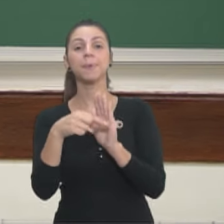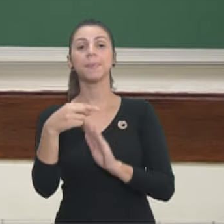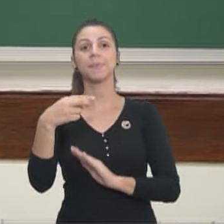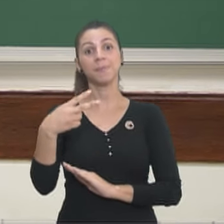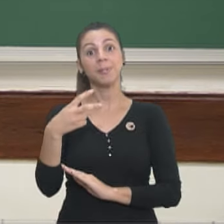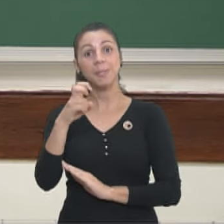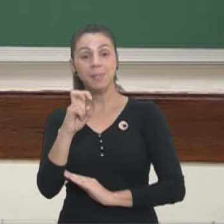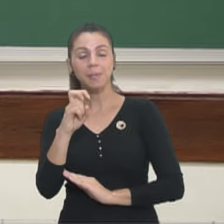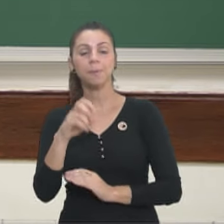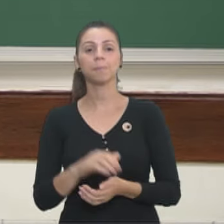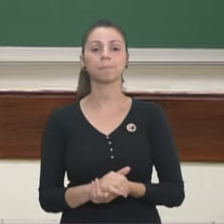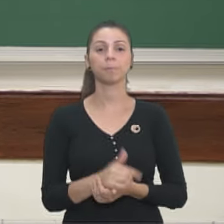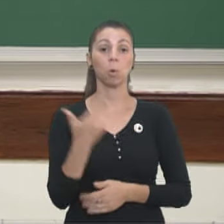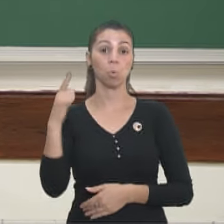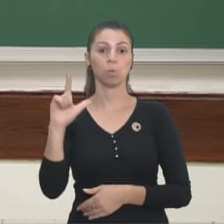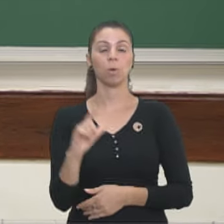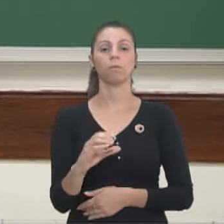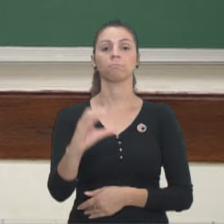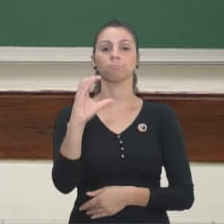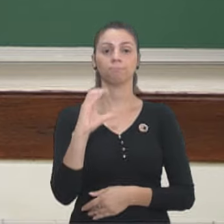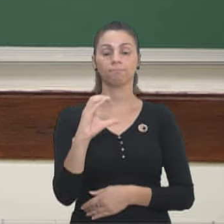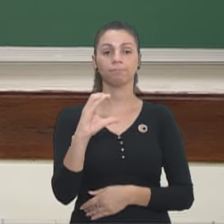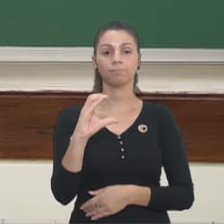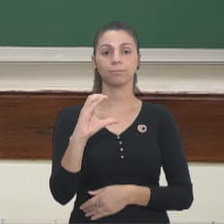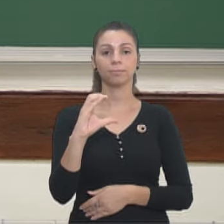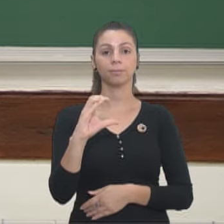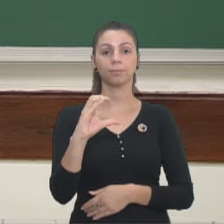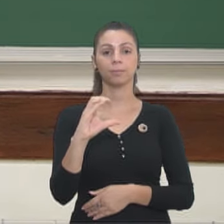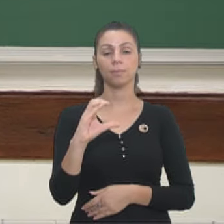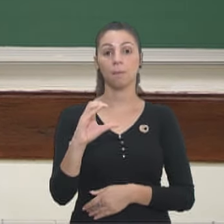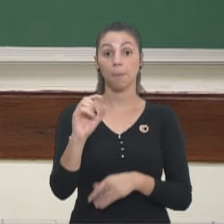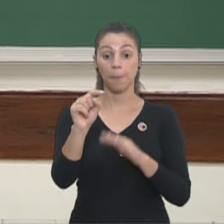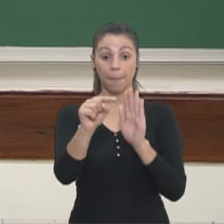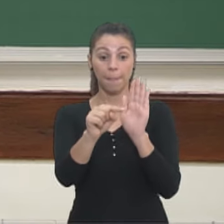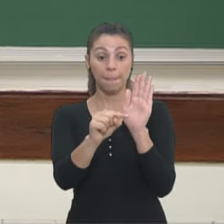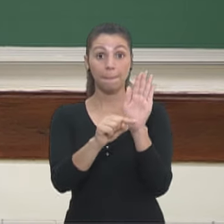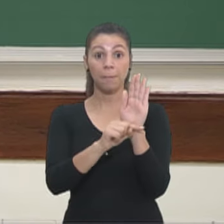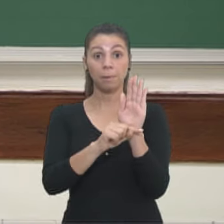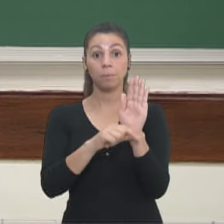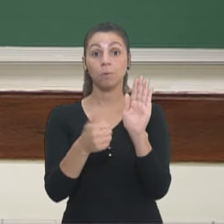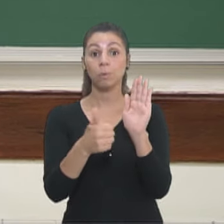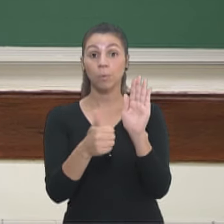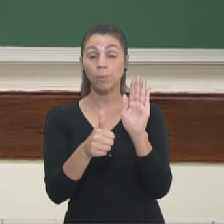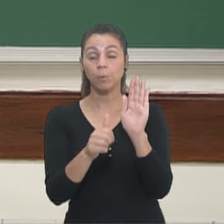letra C. Olha lá, letra C. Menos 11,